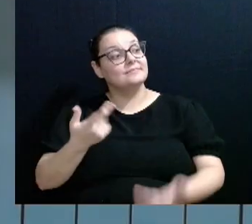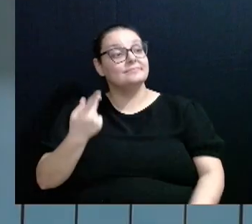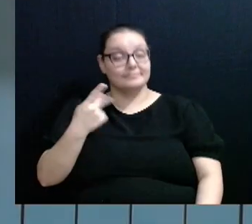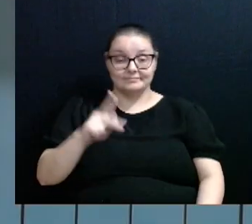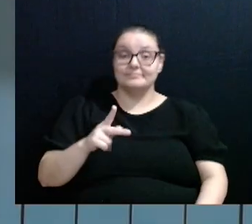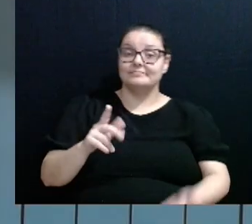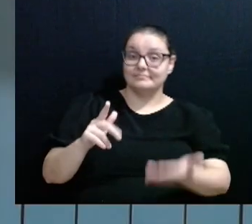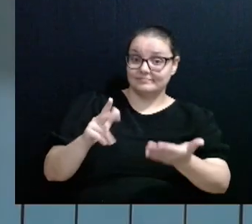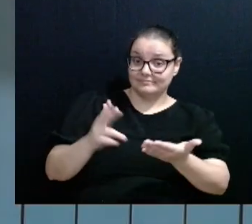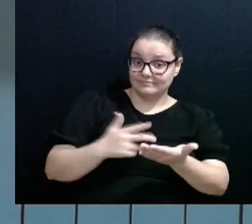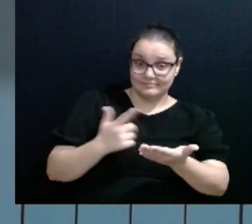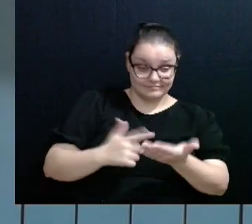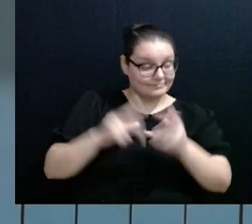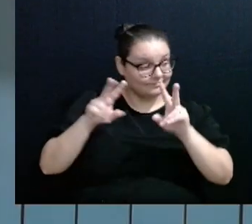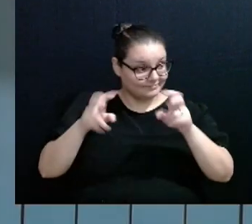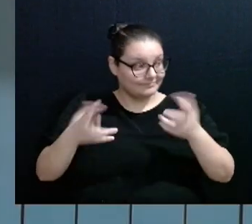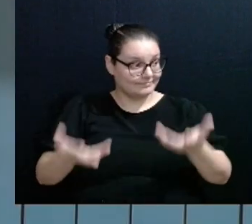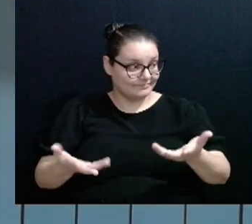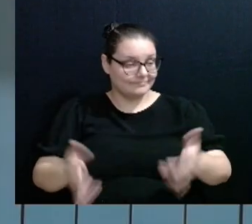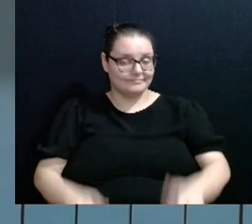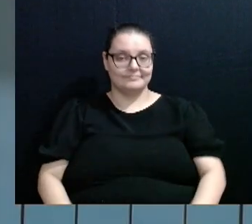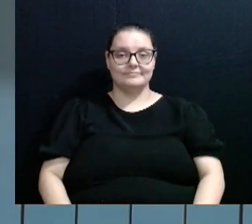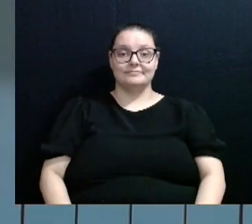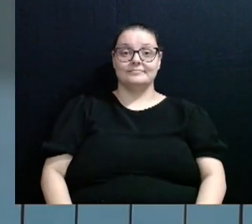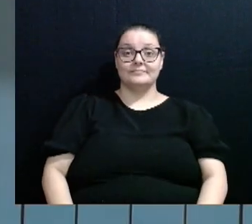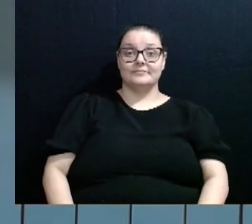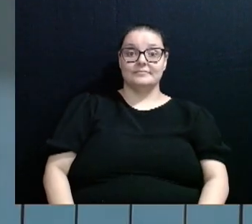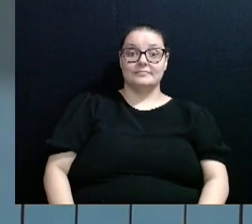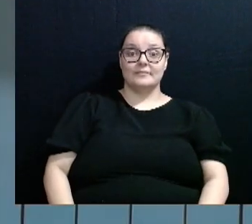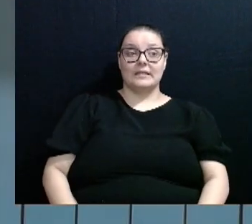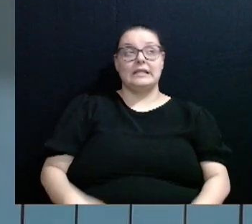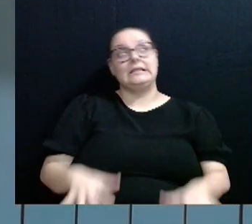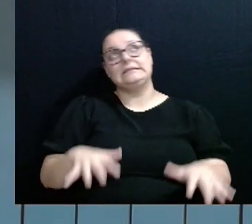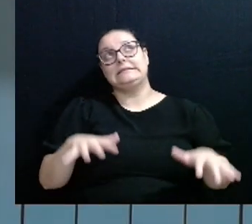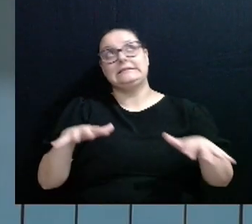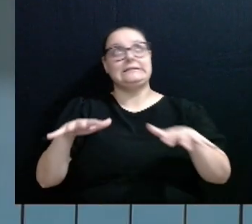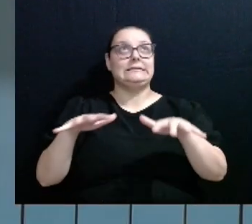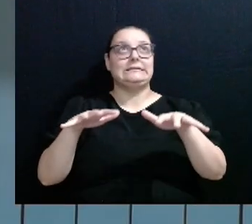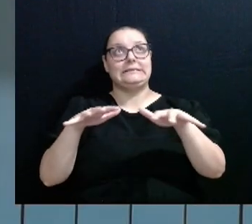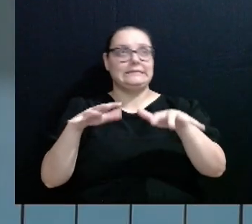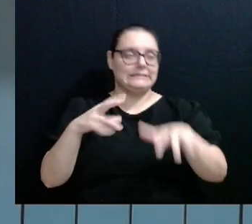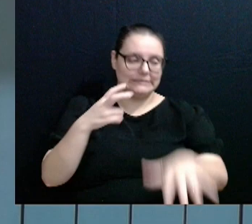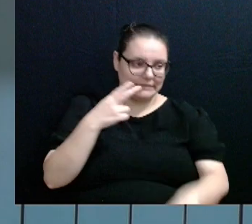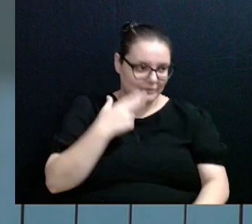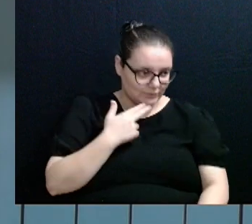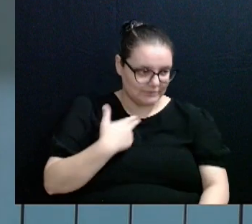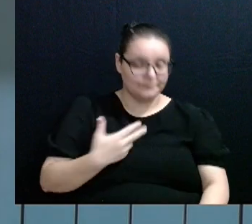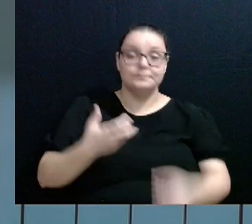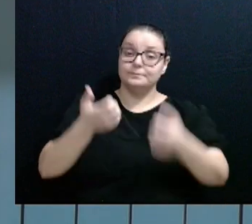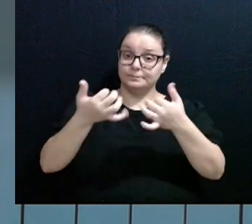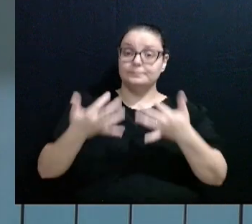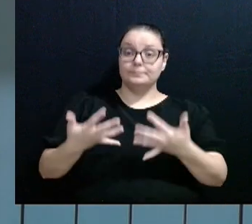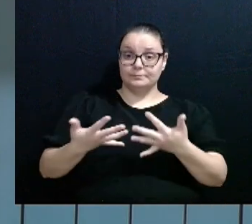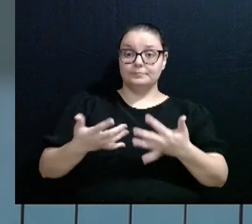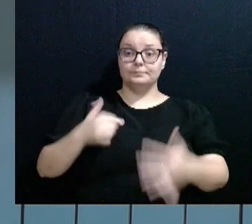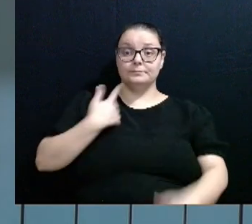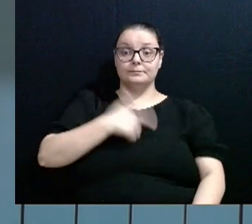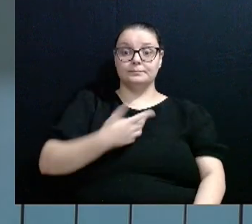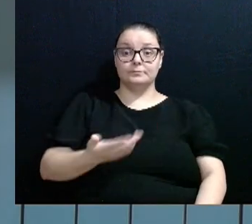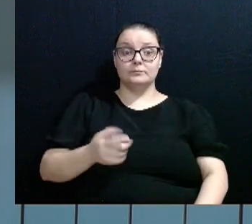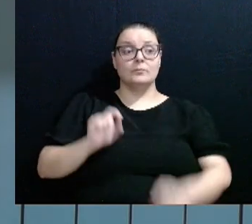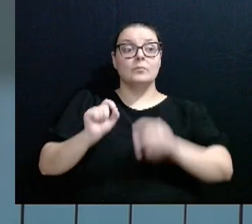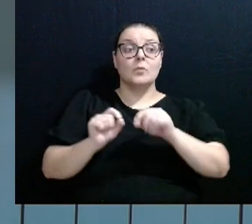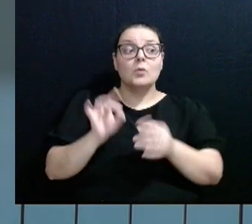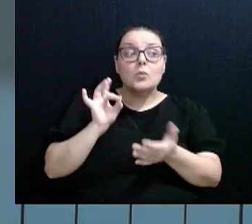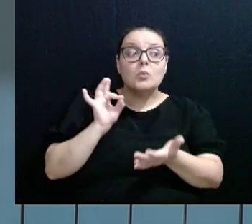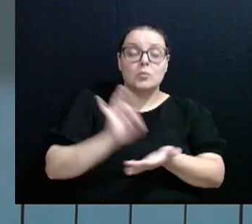seu livro, né, falando sobre esse terrorismo nutricional. Então eu queria que explicasse para a gente o que de fato,